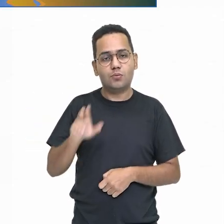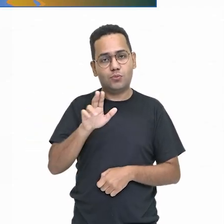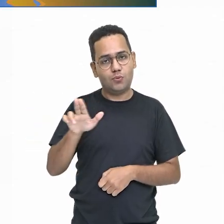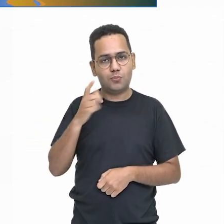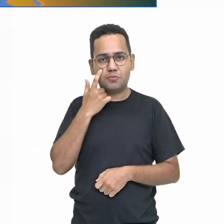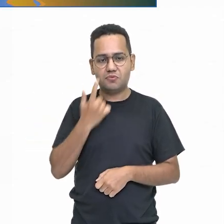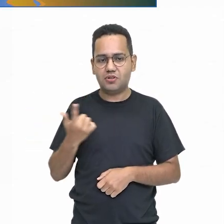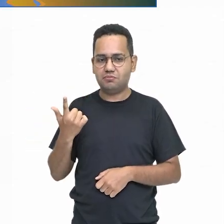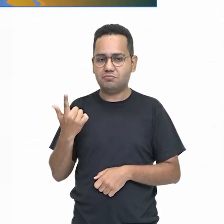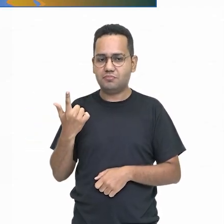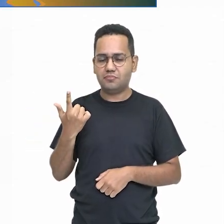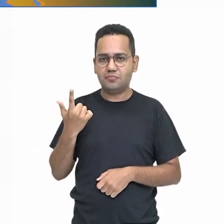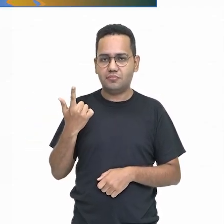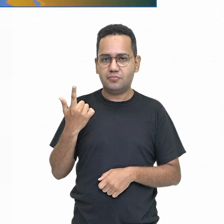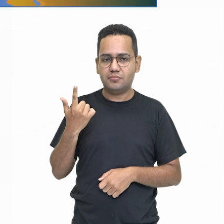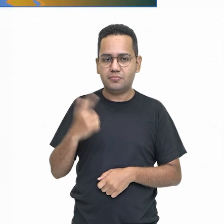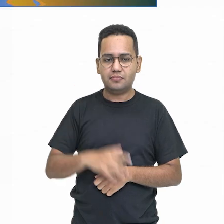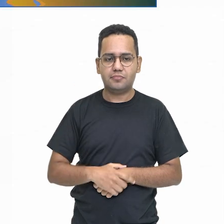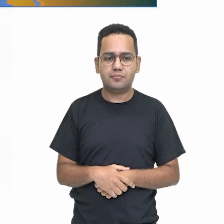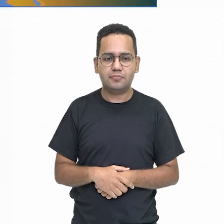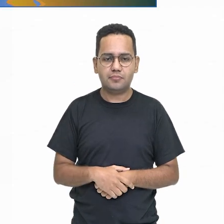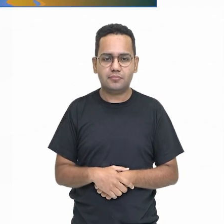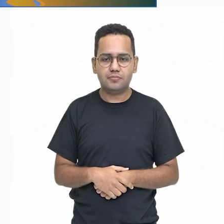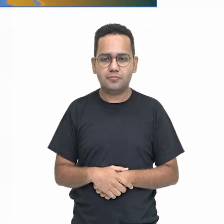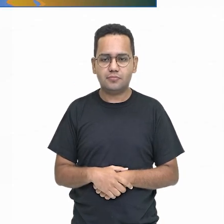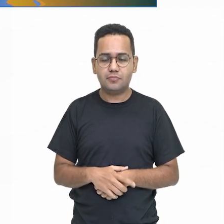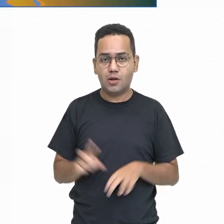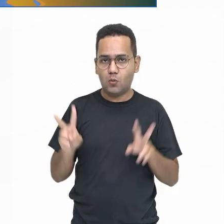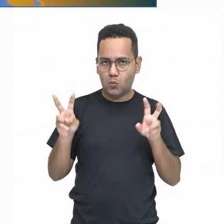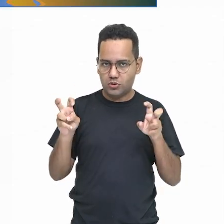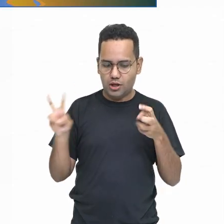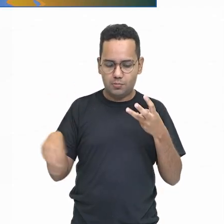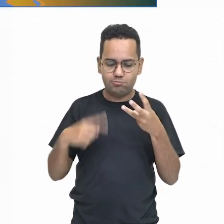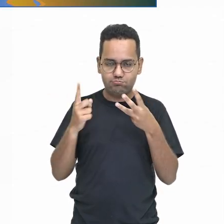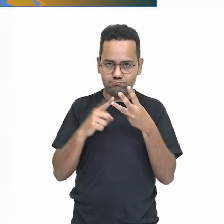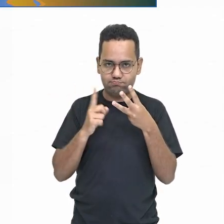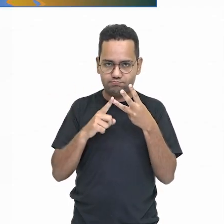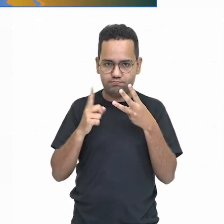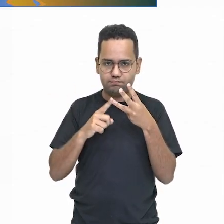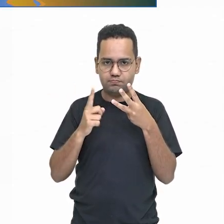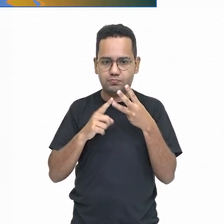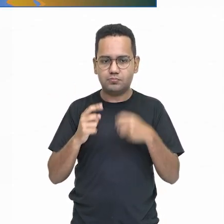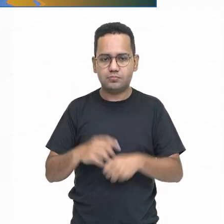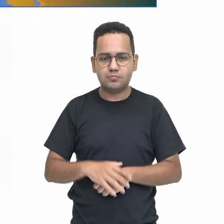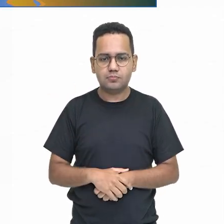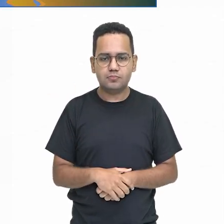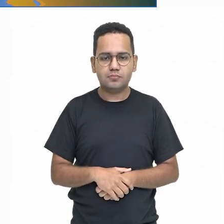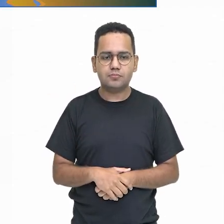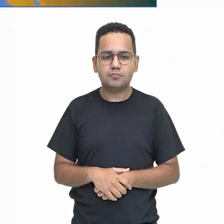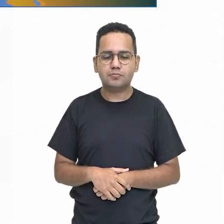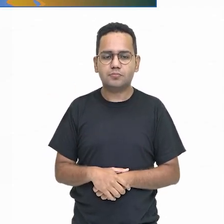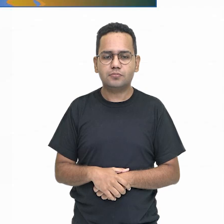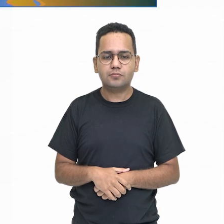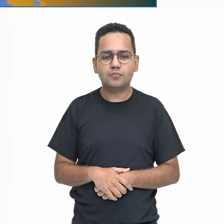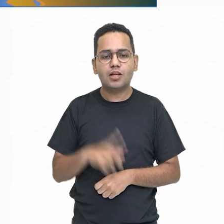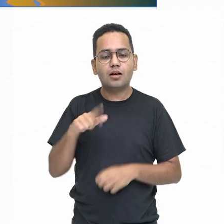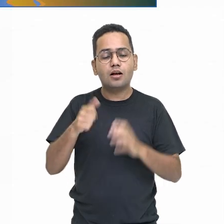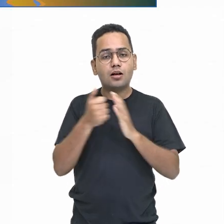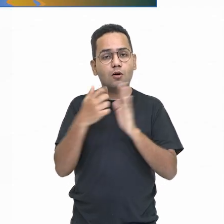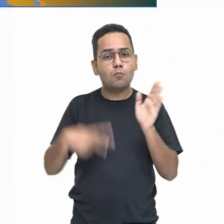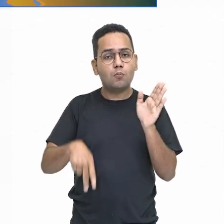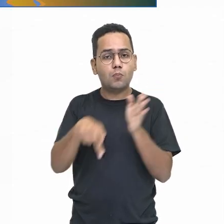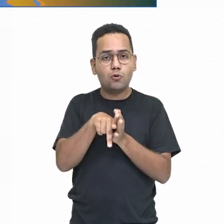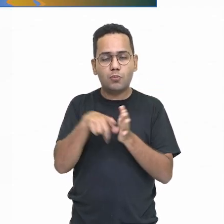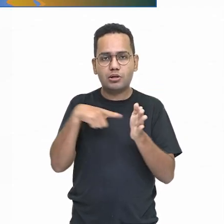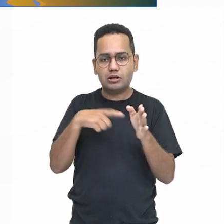a irradiação. A irradiação térmica é um dos principais processos